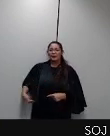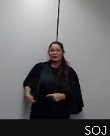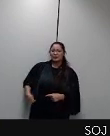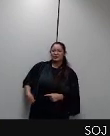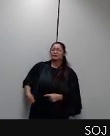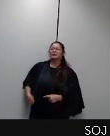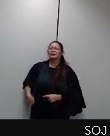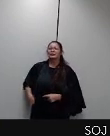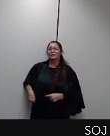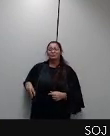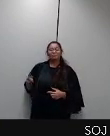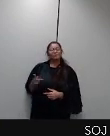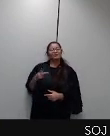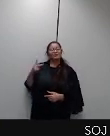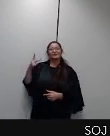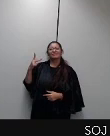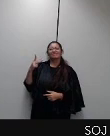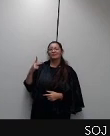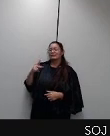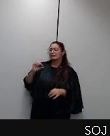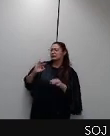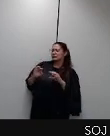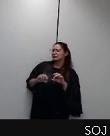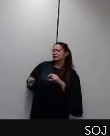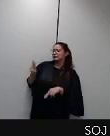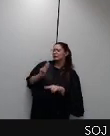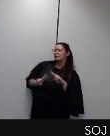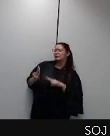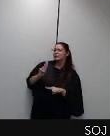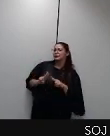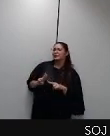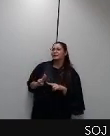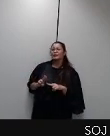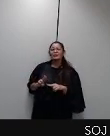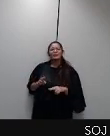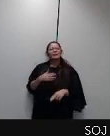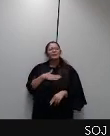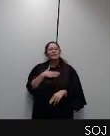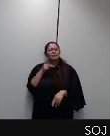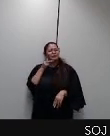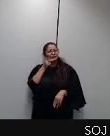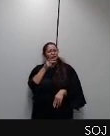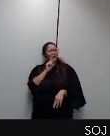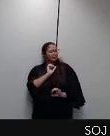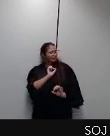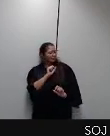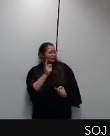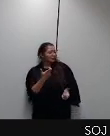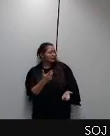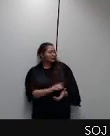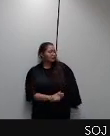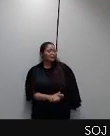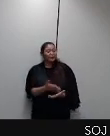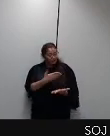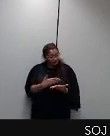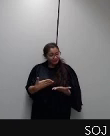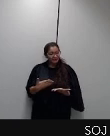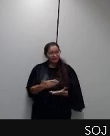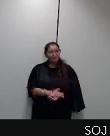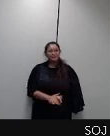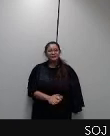mas eu De toda forma o osso Ministro Napoleão gostaria de apresentar algo mais bonito nós podemos seguir